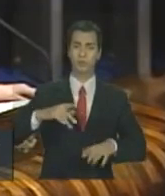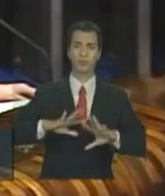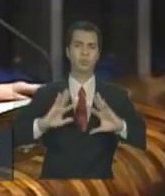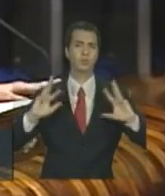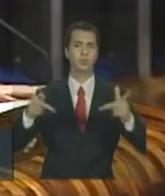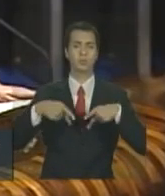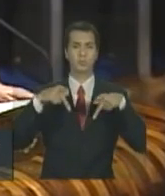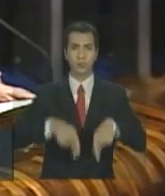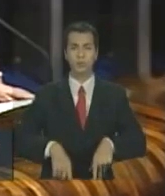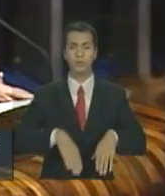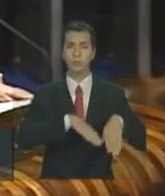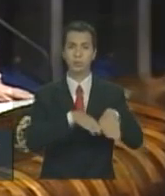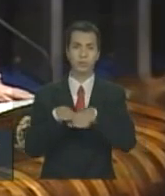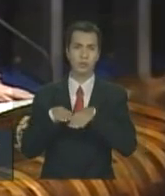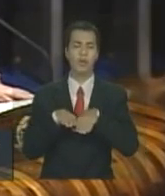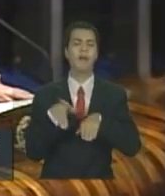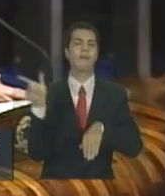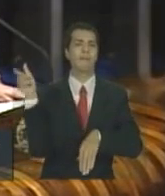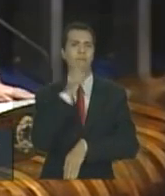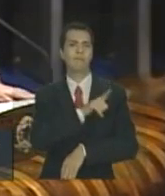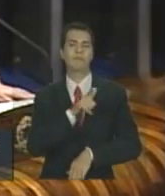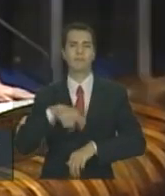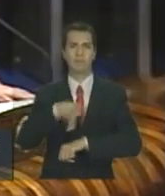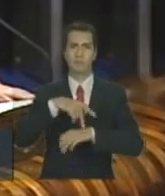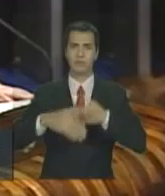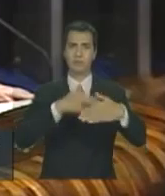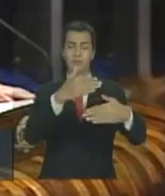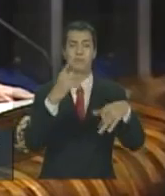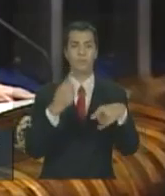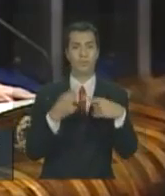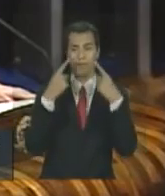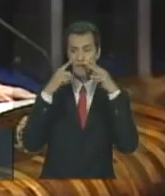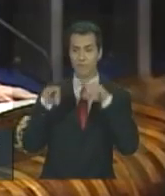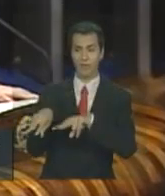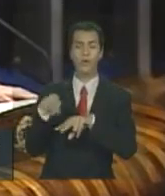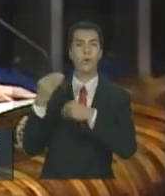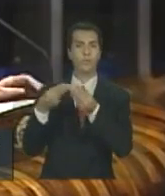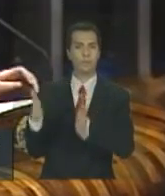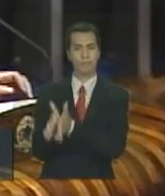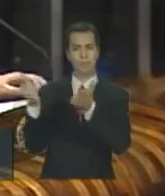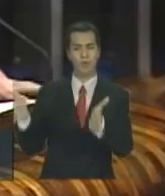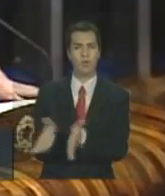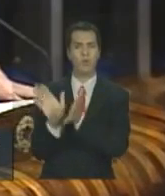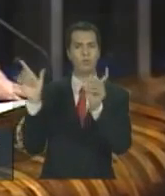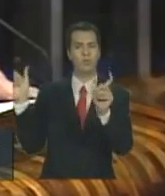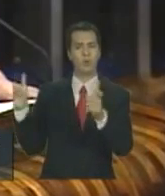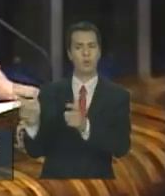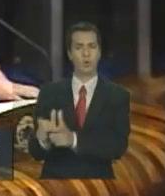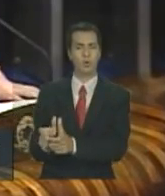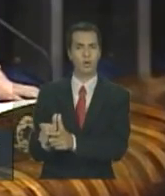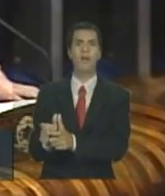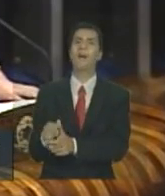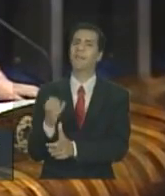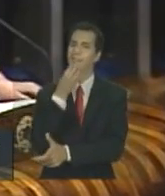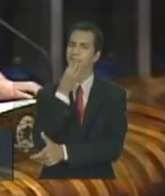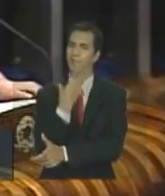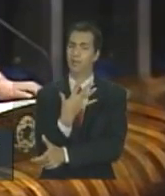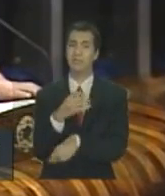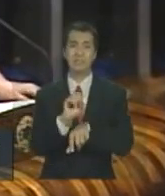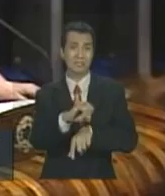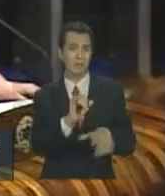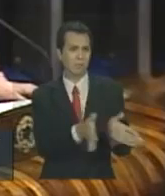se, ao invés da gente ver a redução da pobreza, a gente conviver com a ampliação